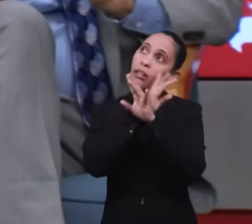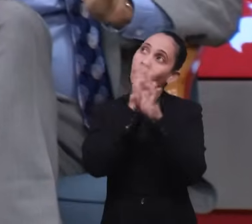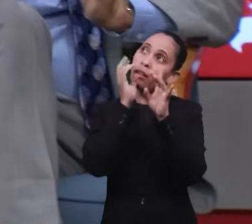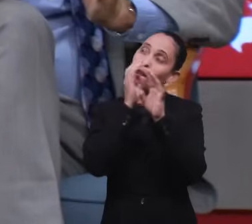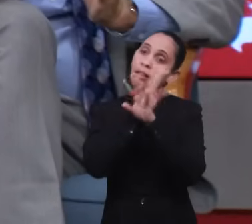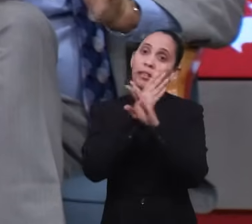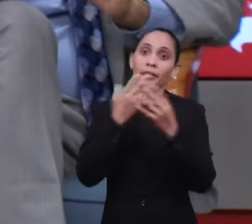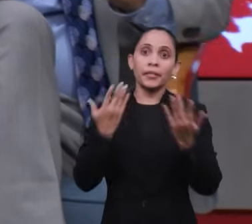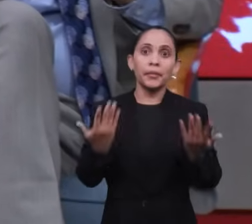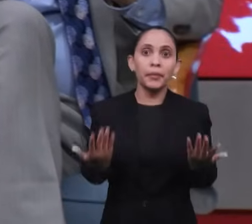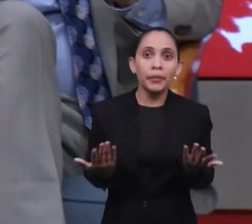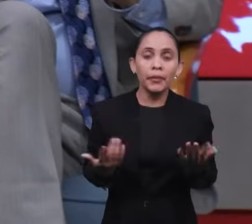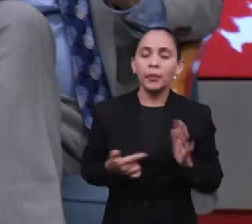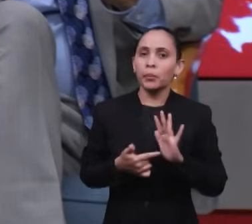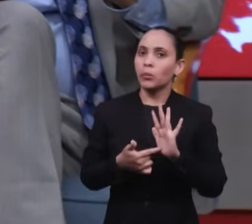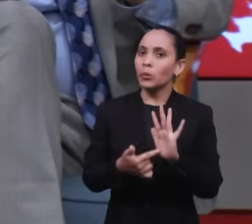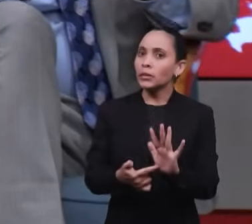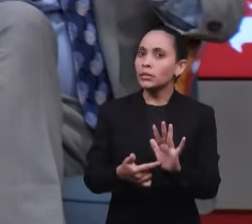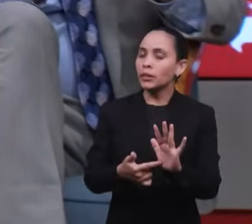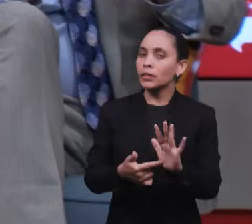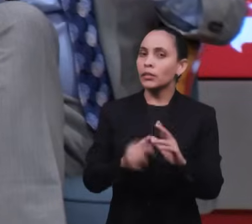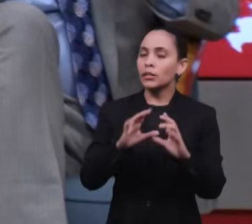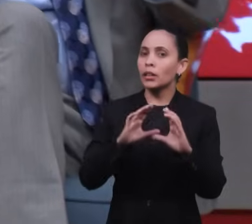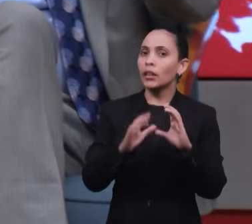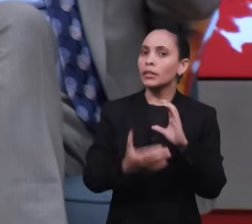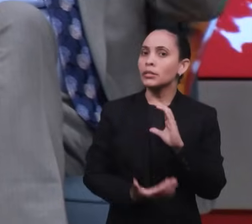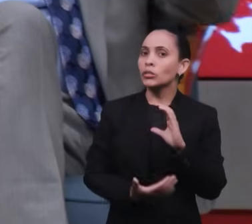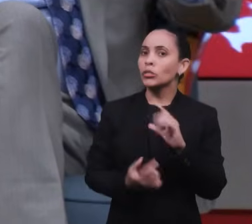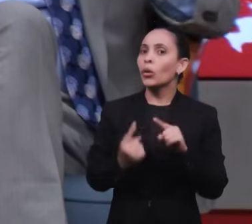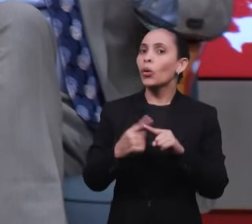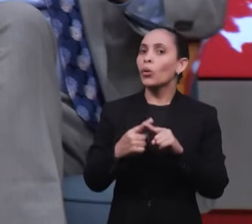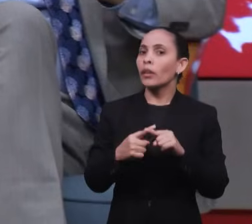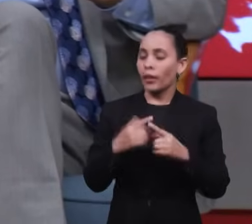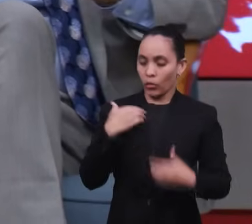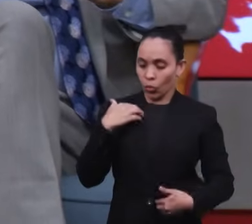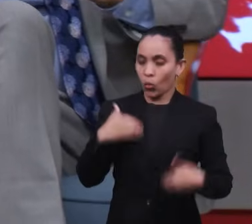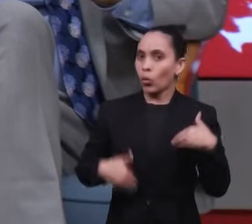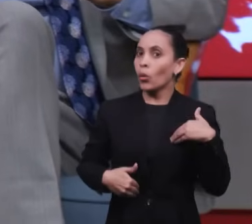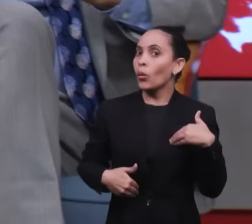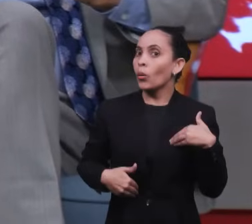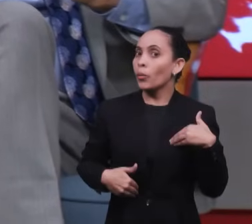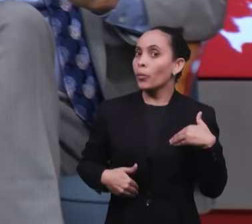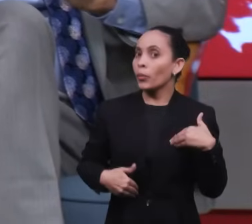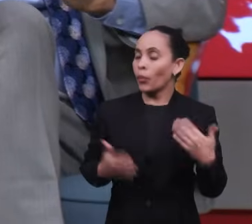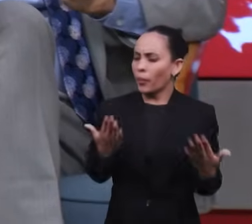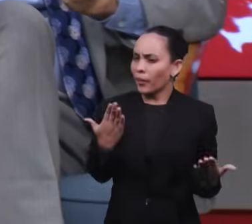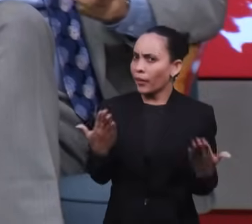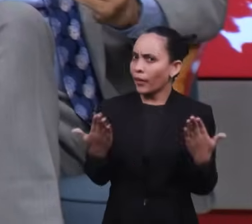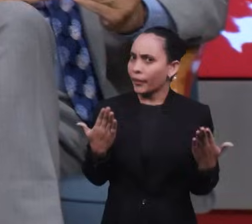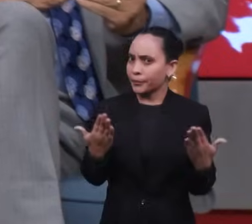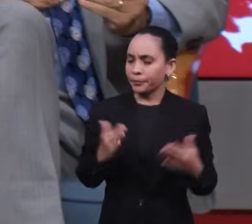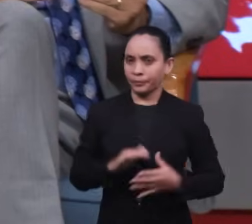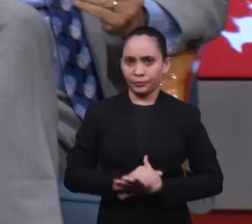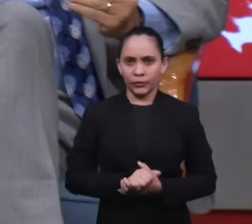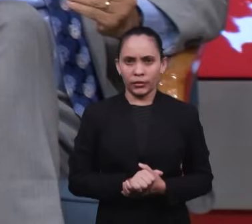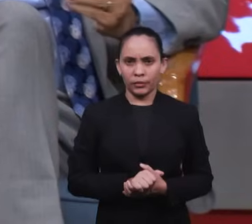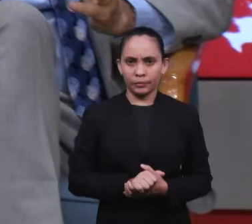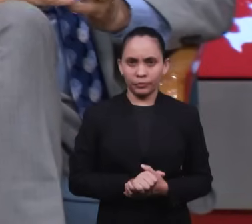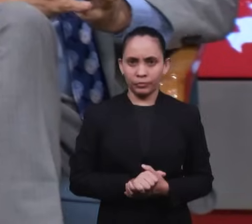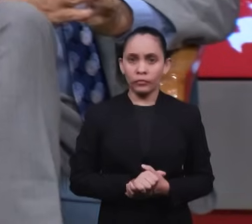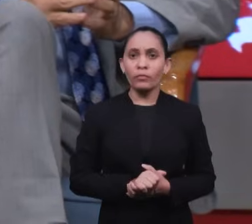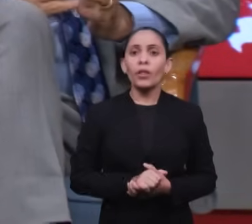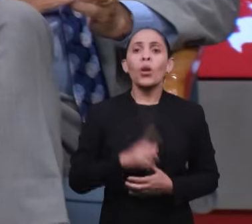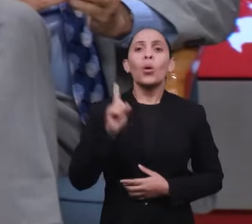Ele está ensinando a igreja. Os irmãos vão ter que entender que o aspecto de corpo é um aspecto da sequência aqui, começando já